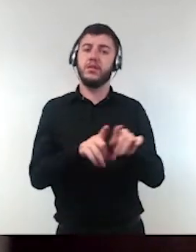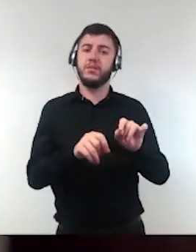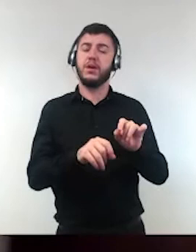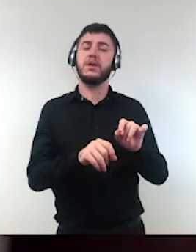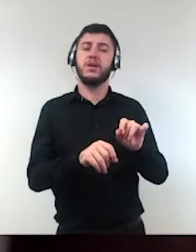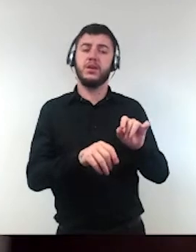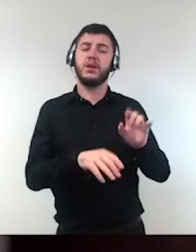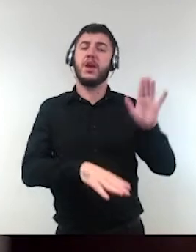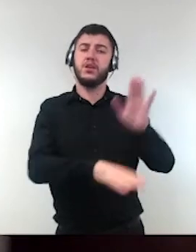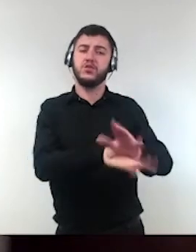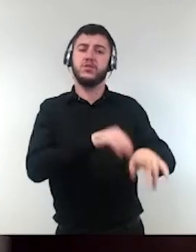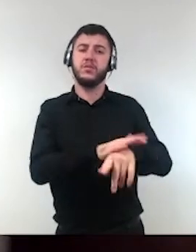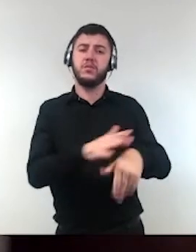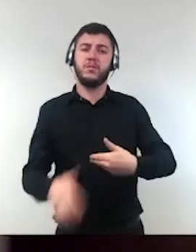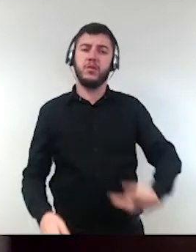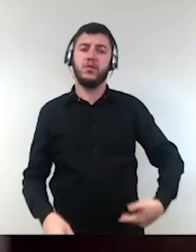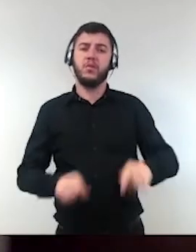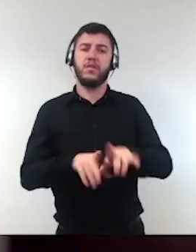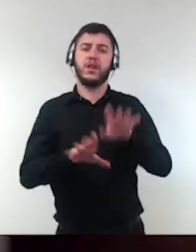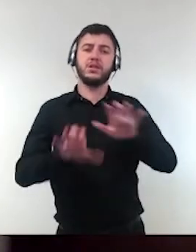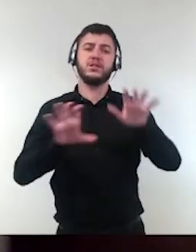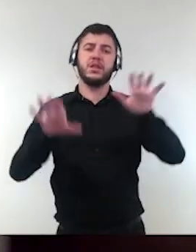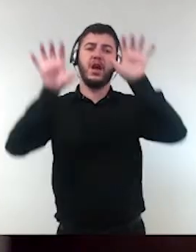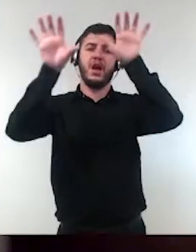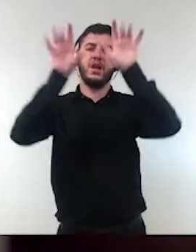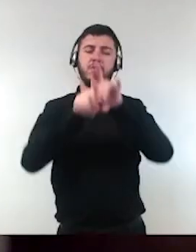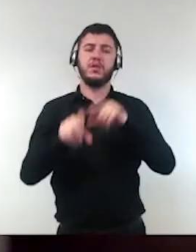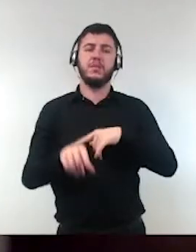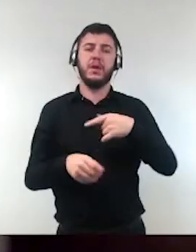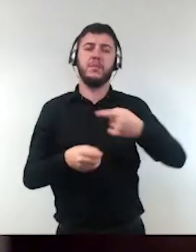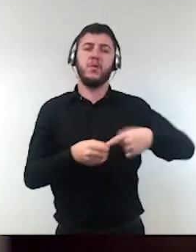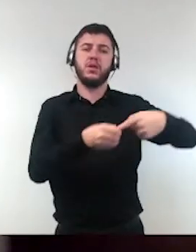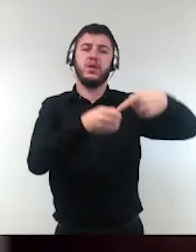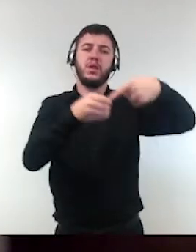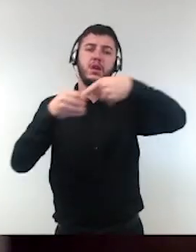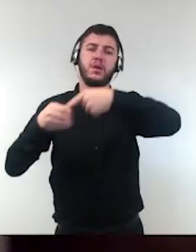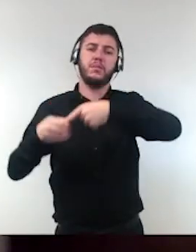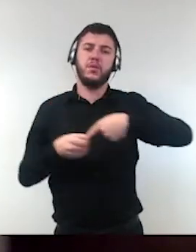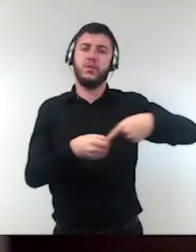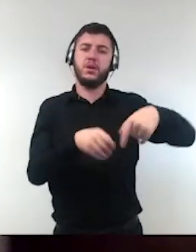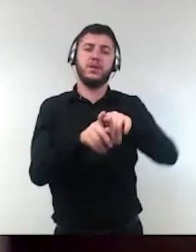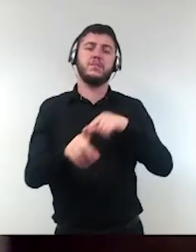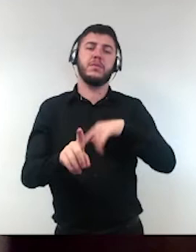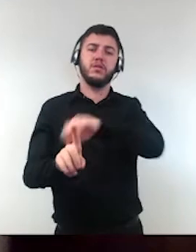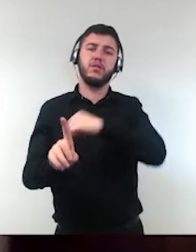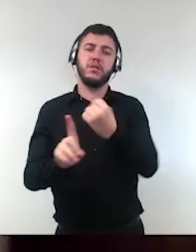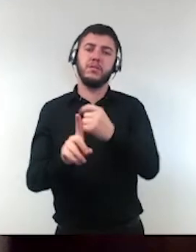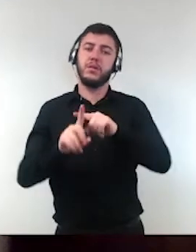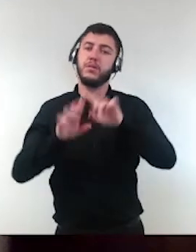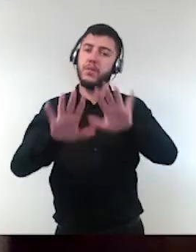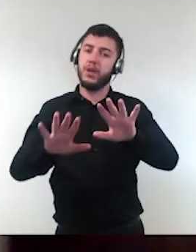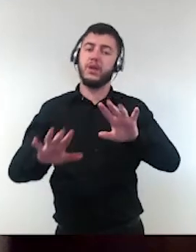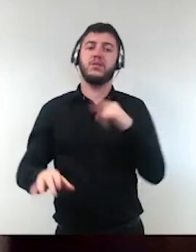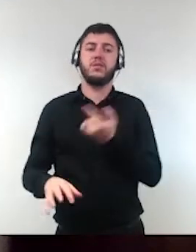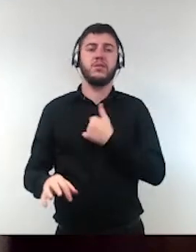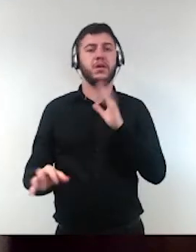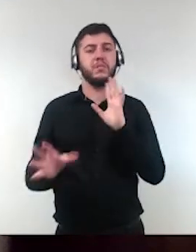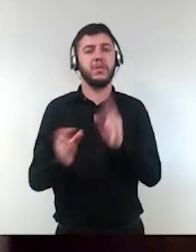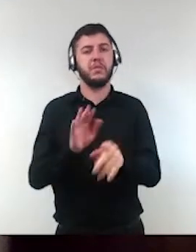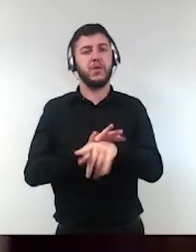aos governos de estados, municípios, à sociedade. E, em termos de atos processuais, já